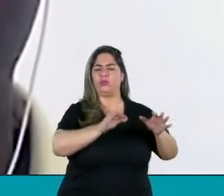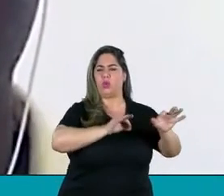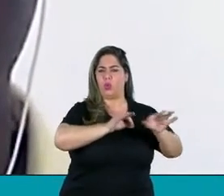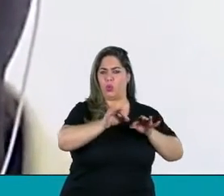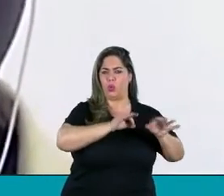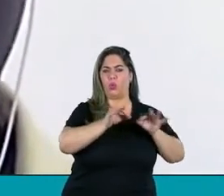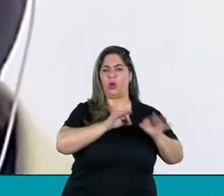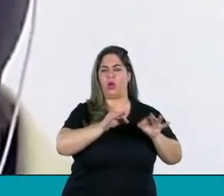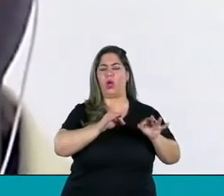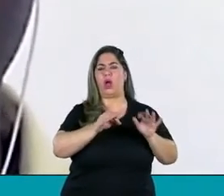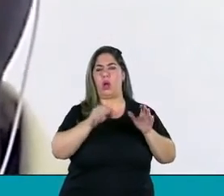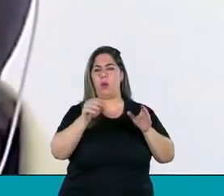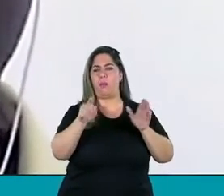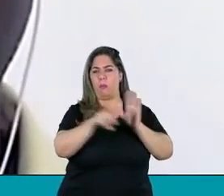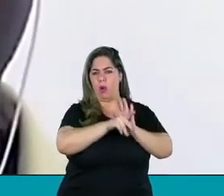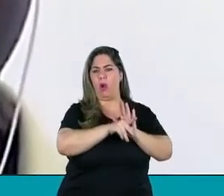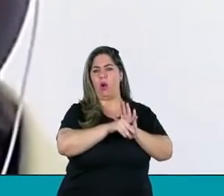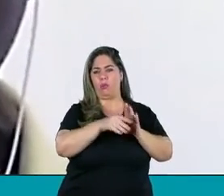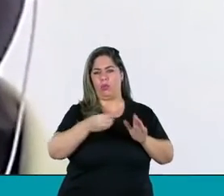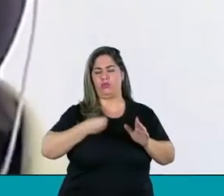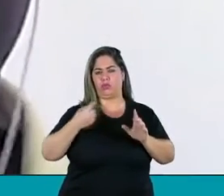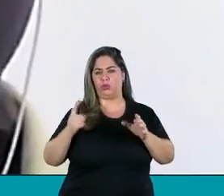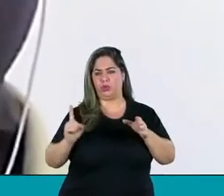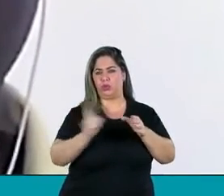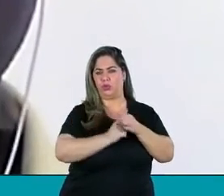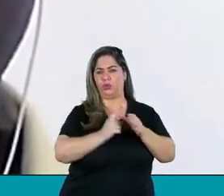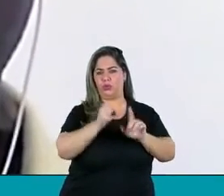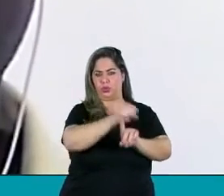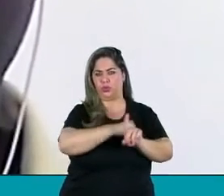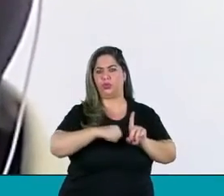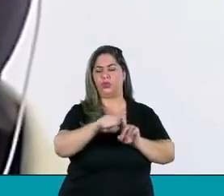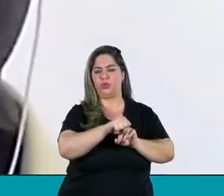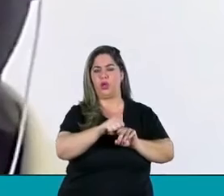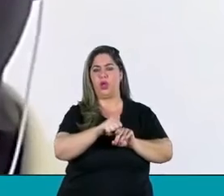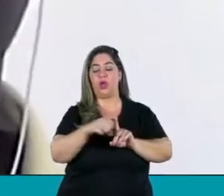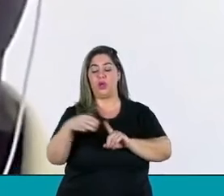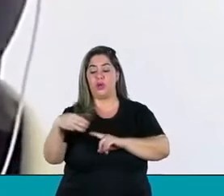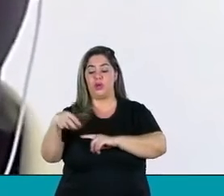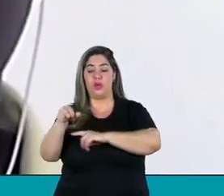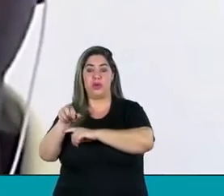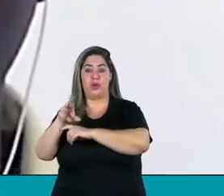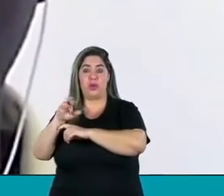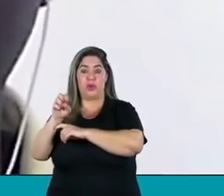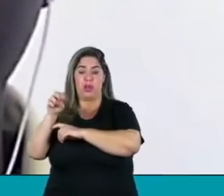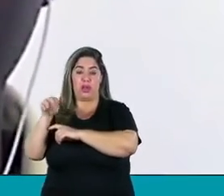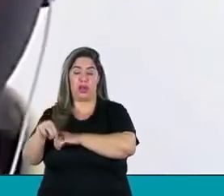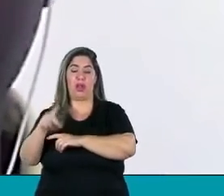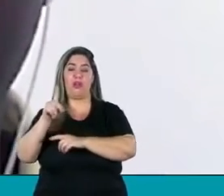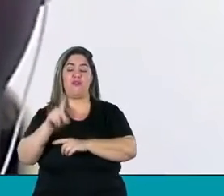seu espaço sociocultural, o que Mohan denominou de la révolution